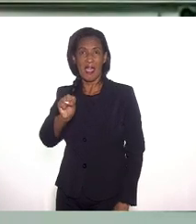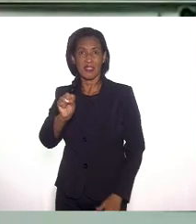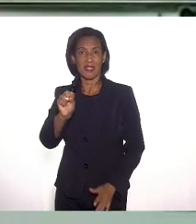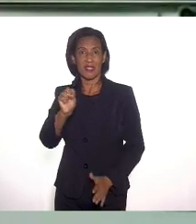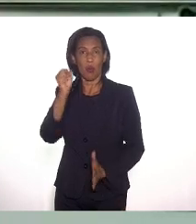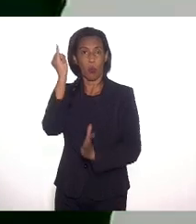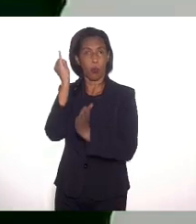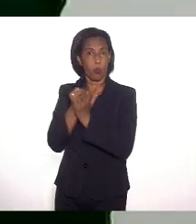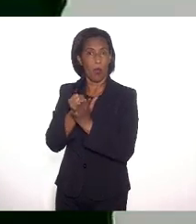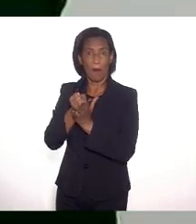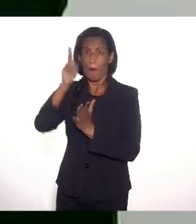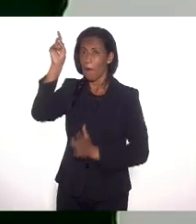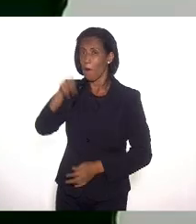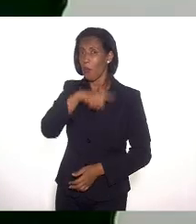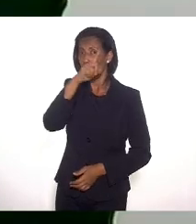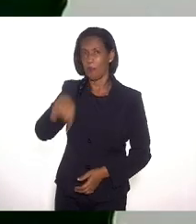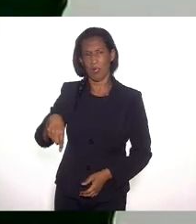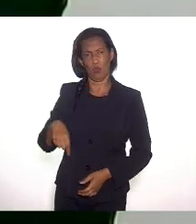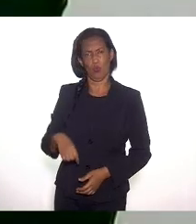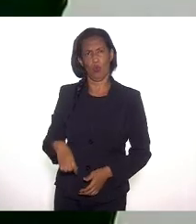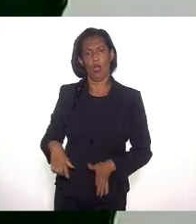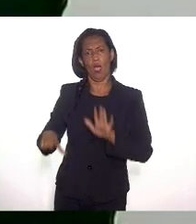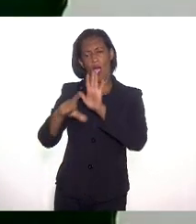imunidade? Fala. O artigo 4º.